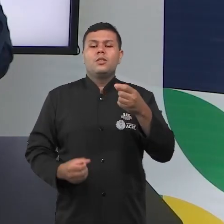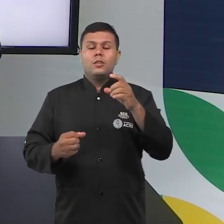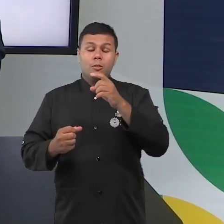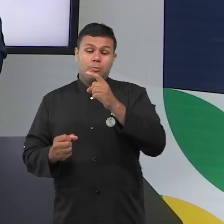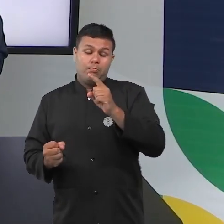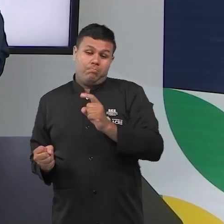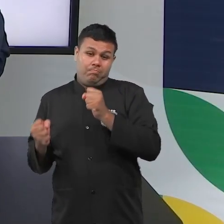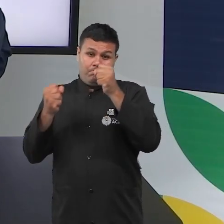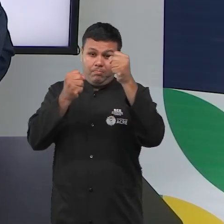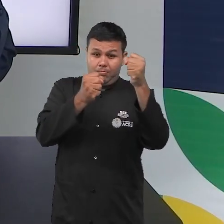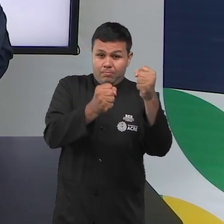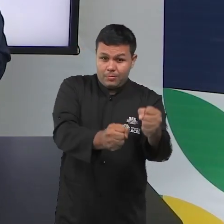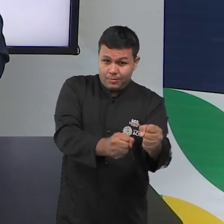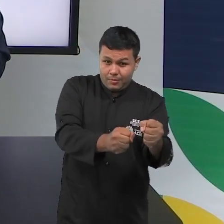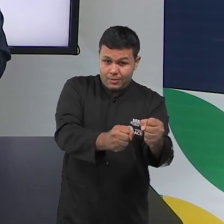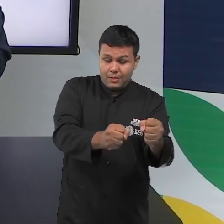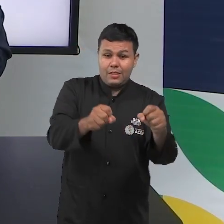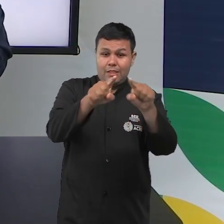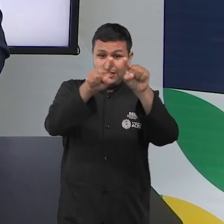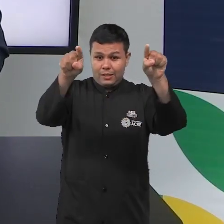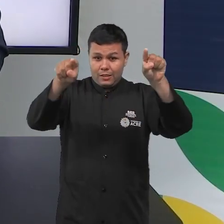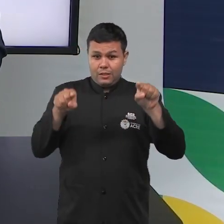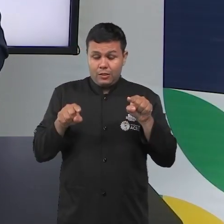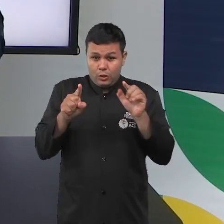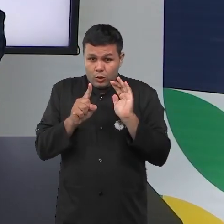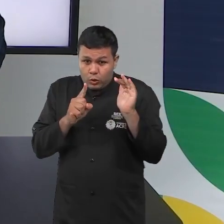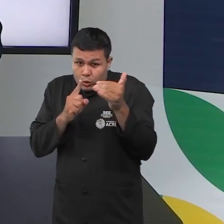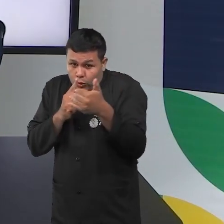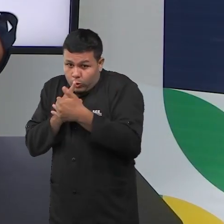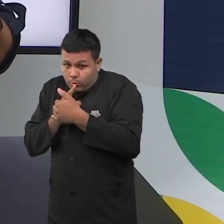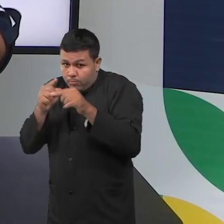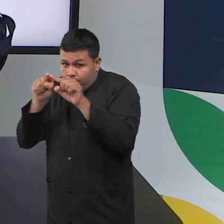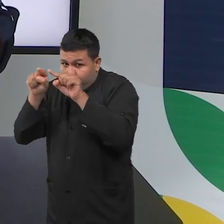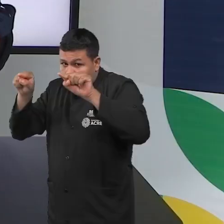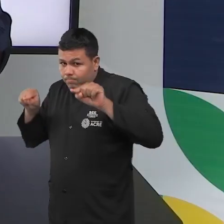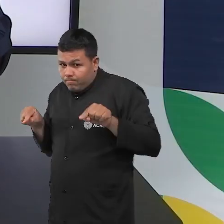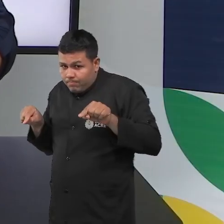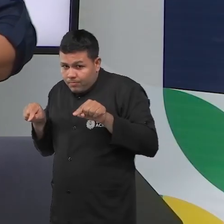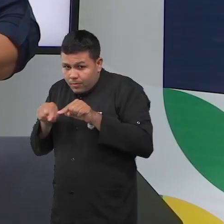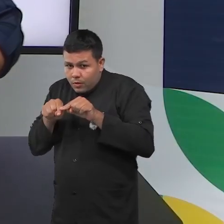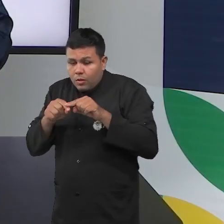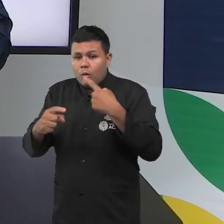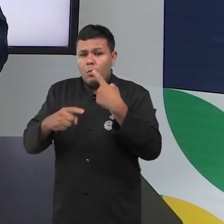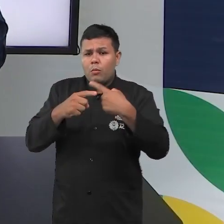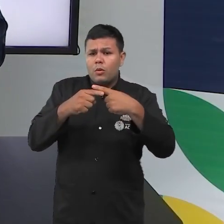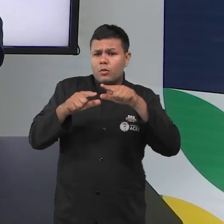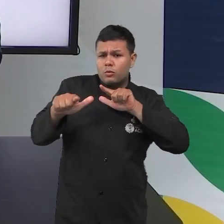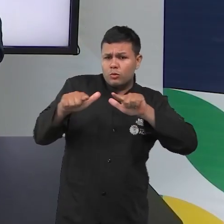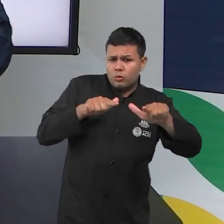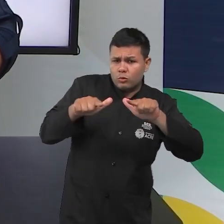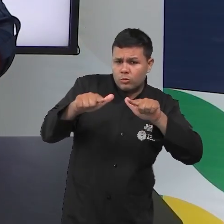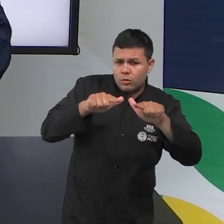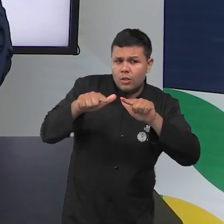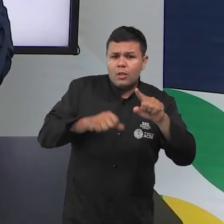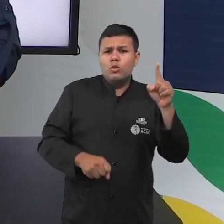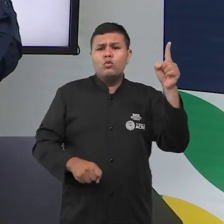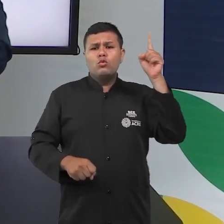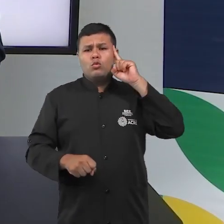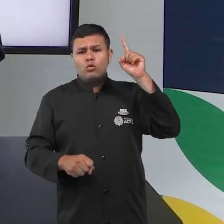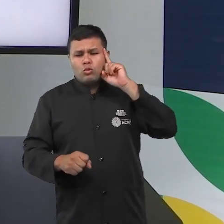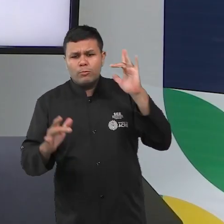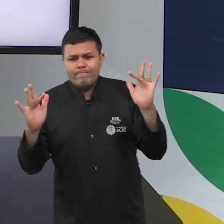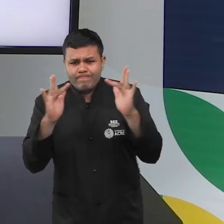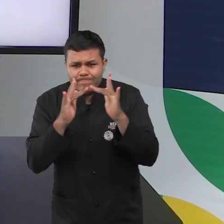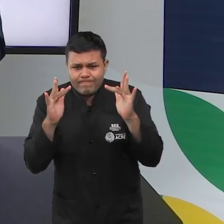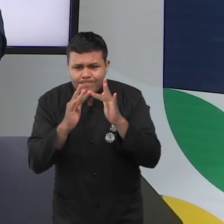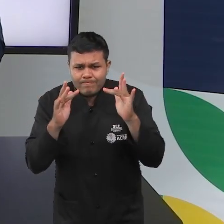e some. Exatamente, vai para outra salinha, né? Por quê? Porque o trabalho dele, ele está todos os dias em contato com